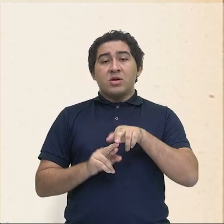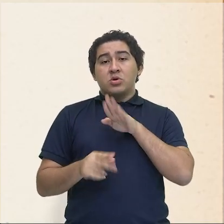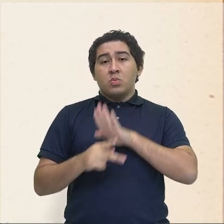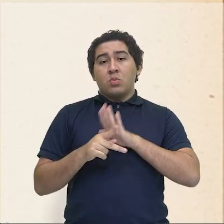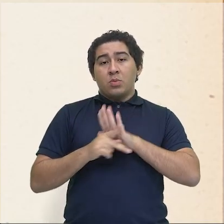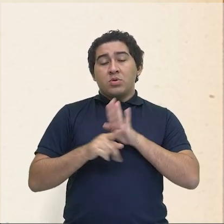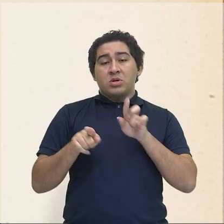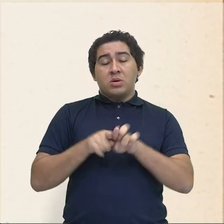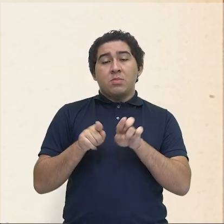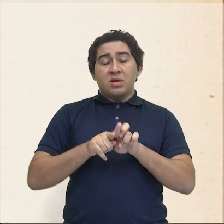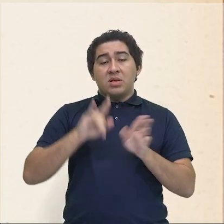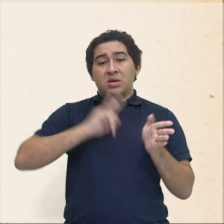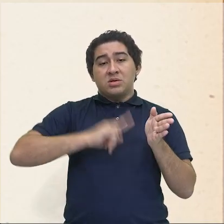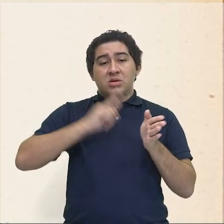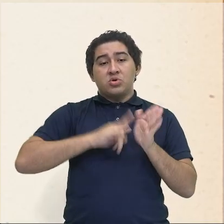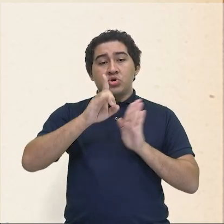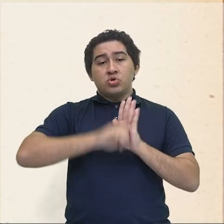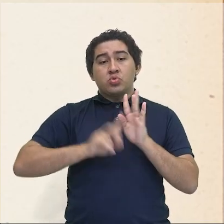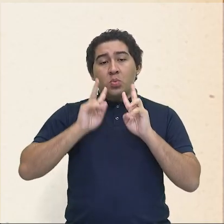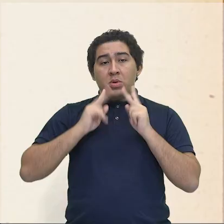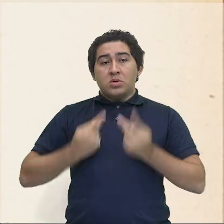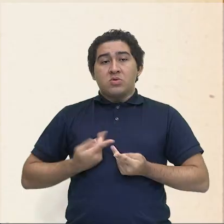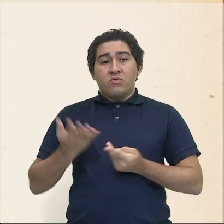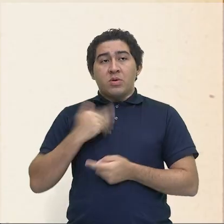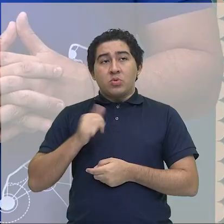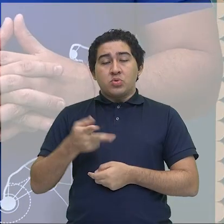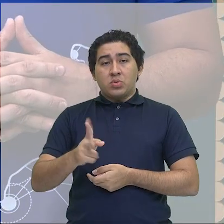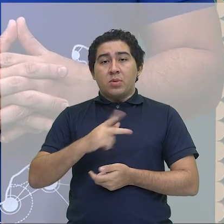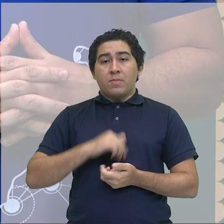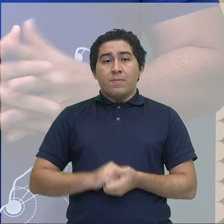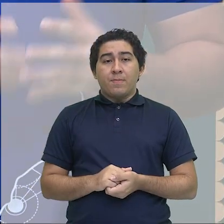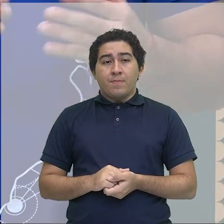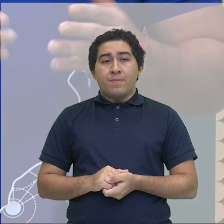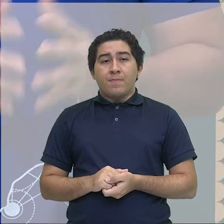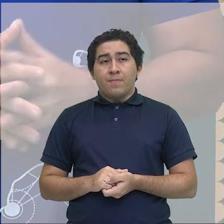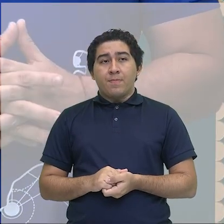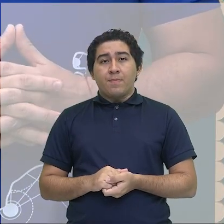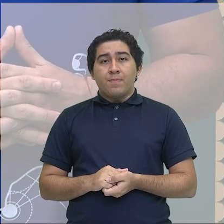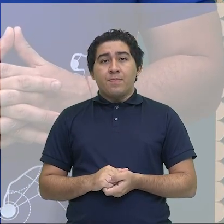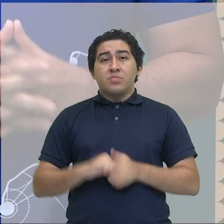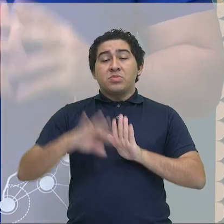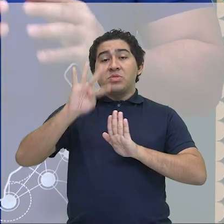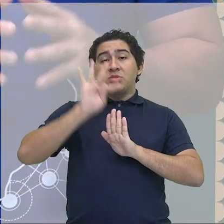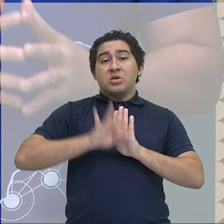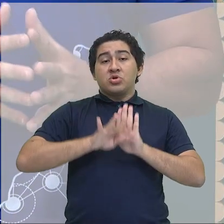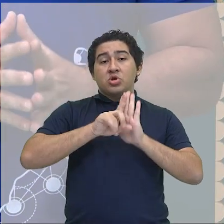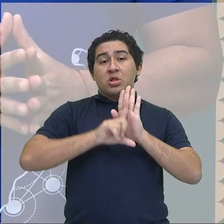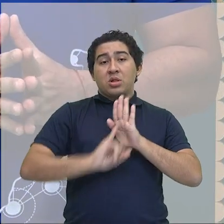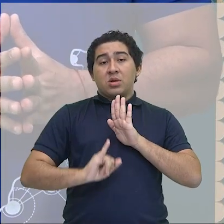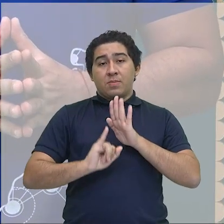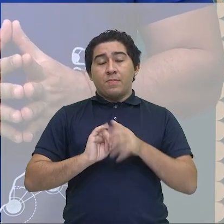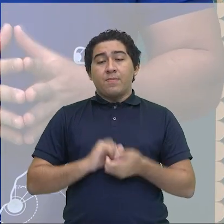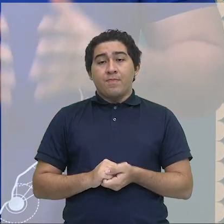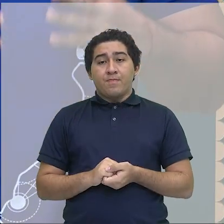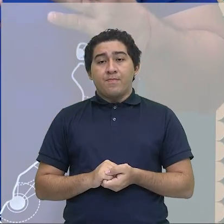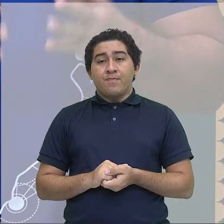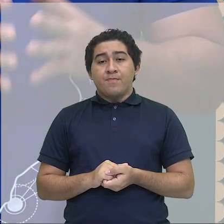dos Direitos Humanos. Vamos dar continuidade. Olha só, textos legais, reading